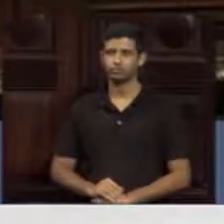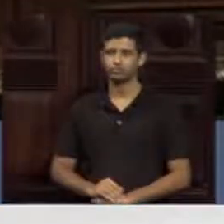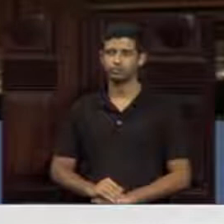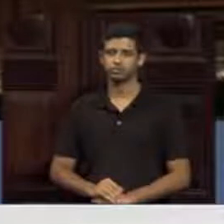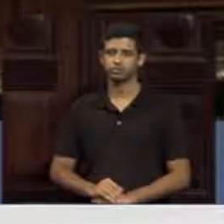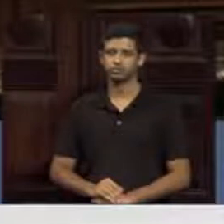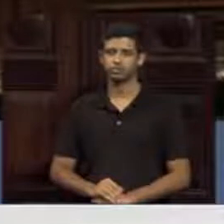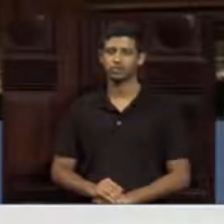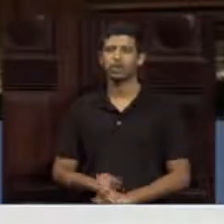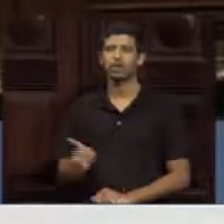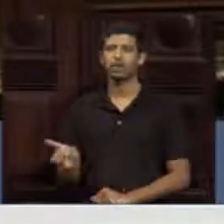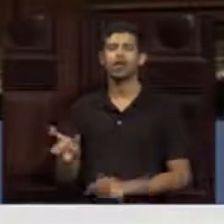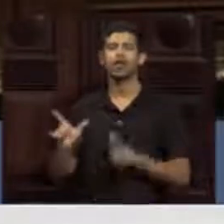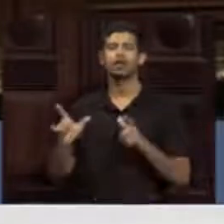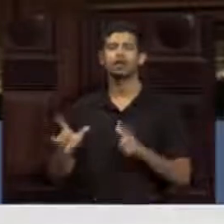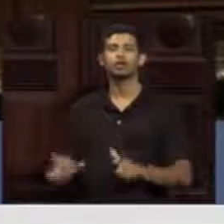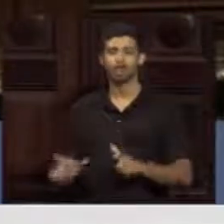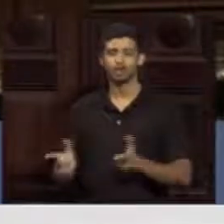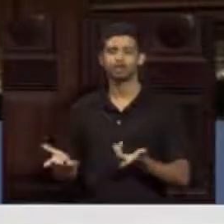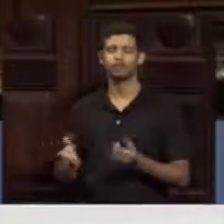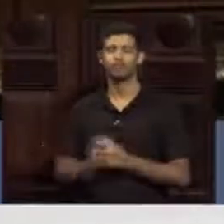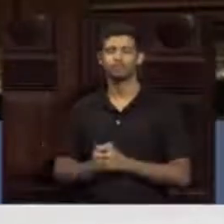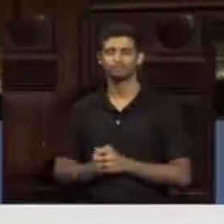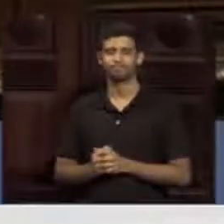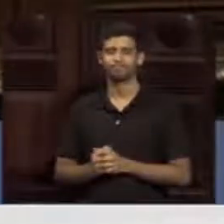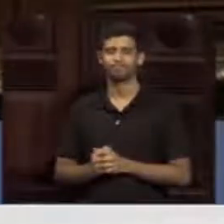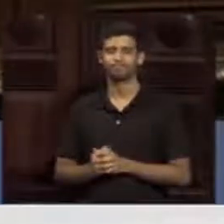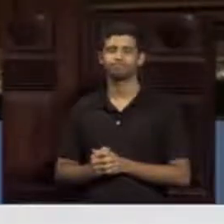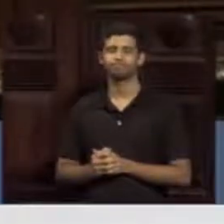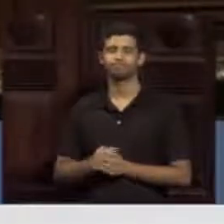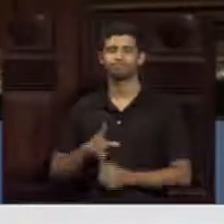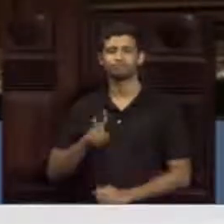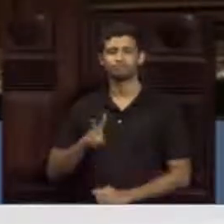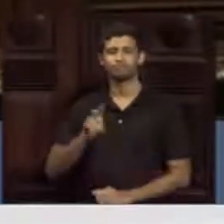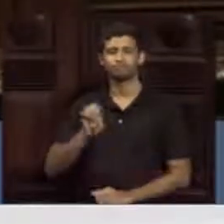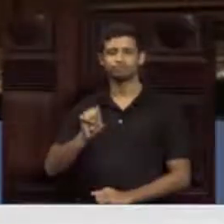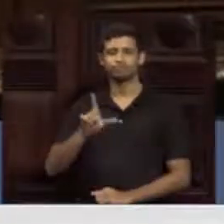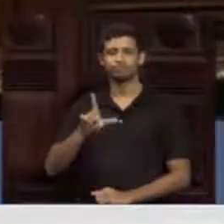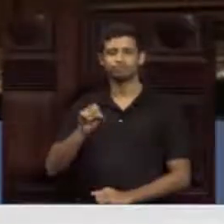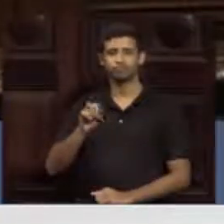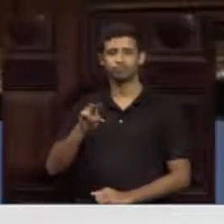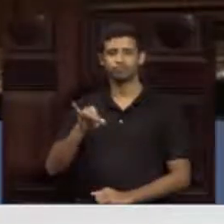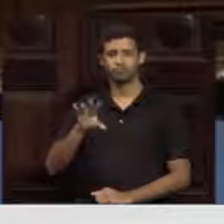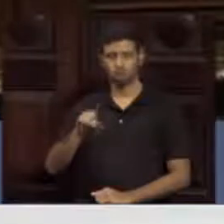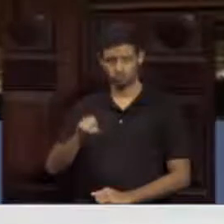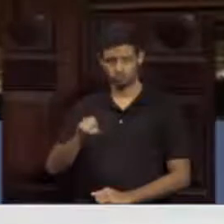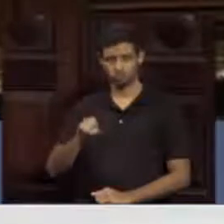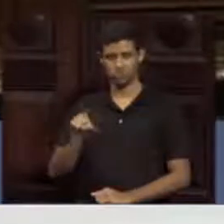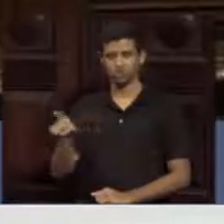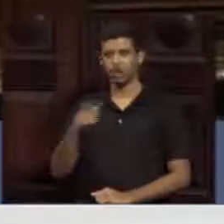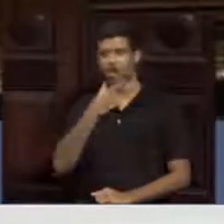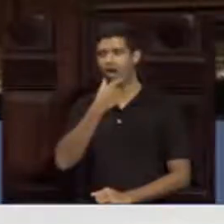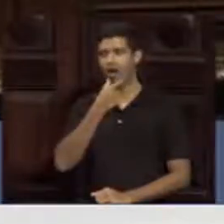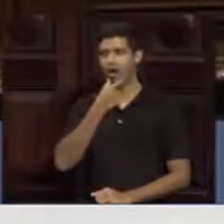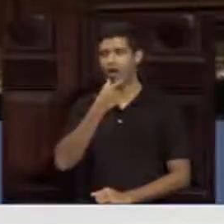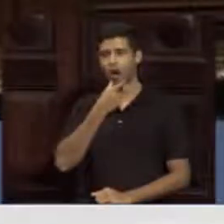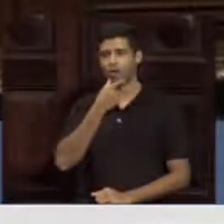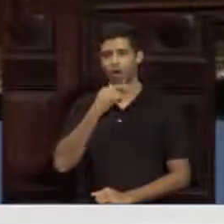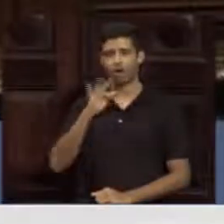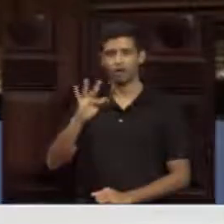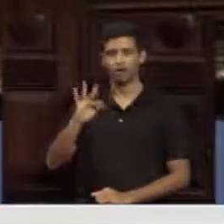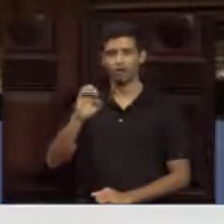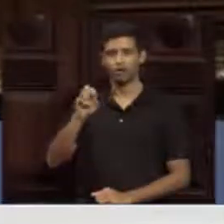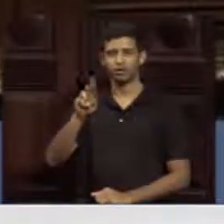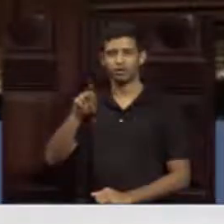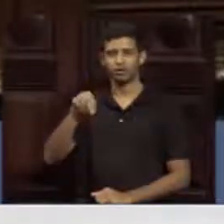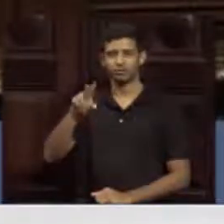ao velório do engenheiro Fernando Cumprido